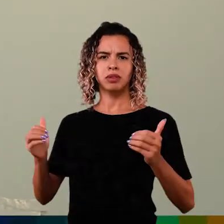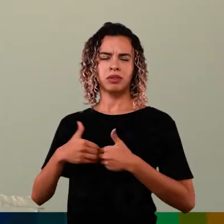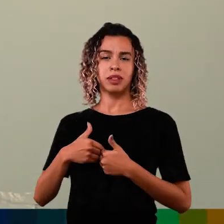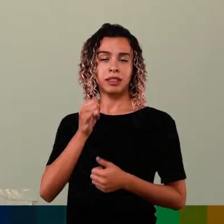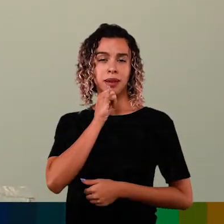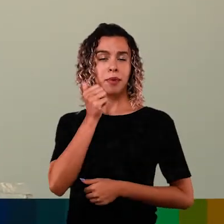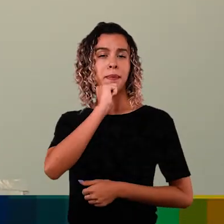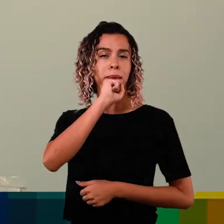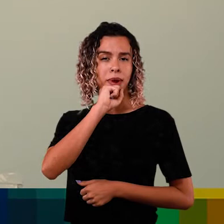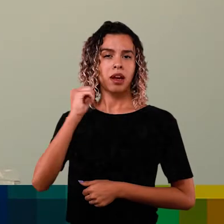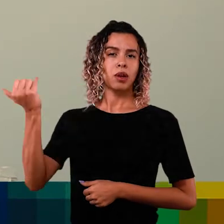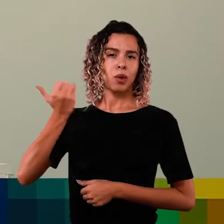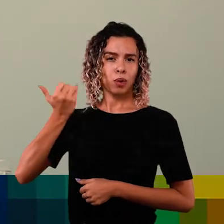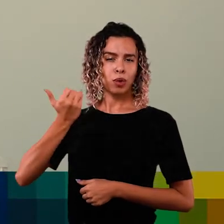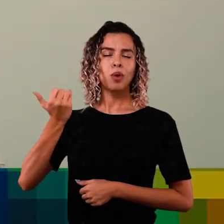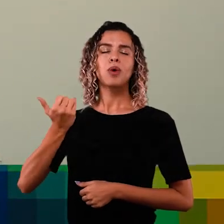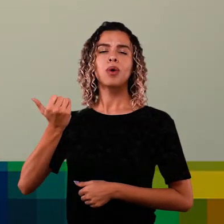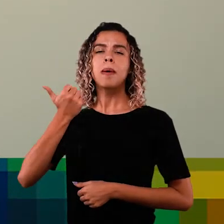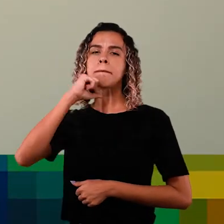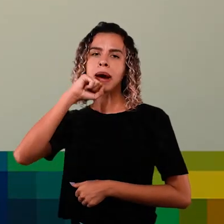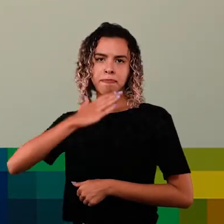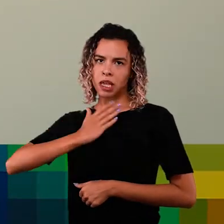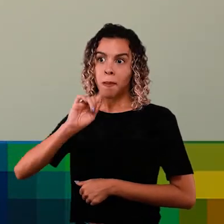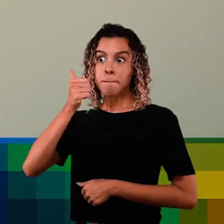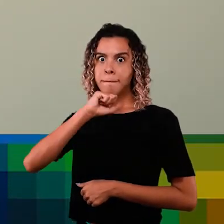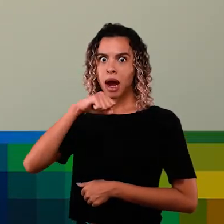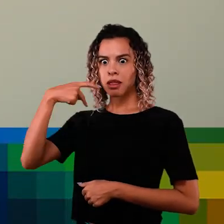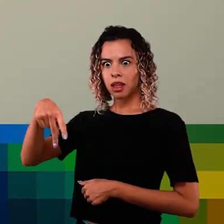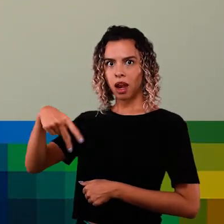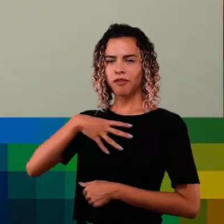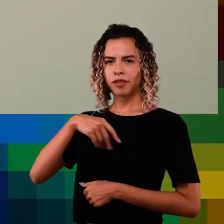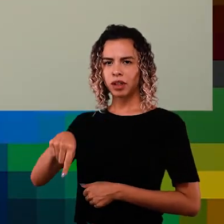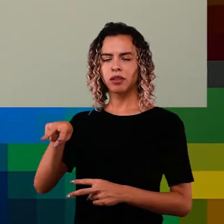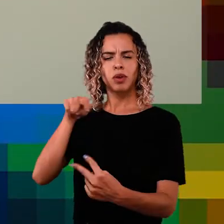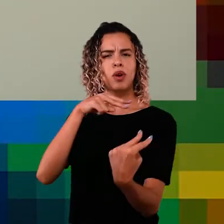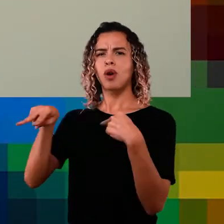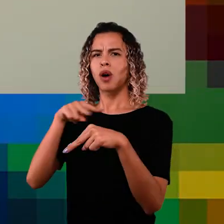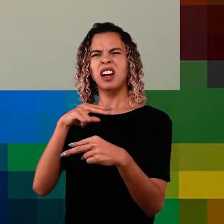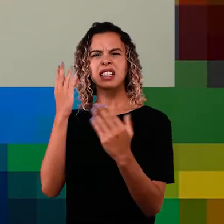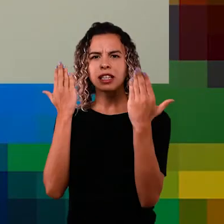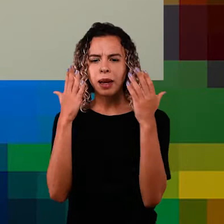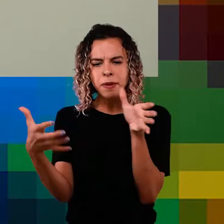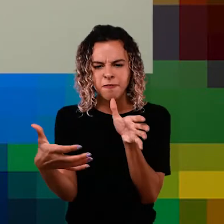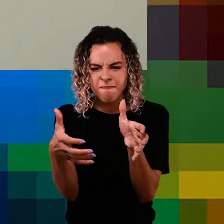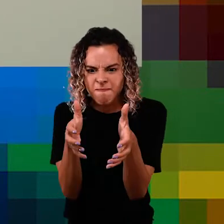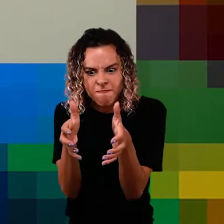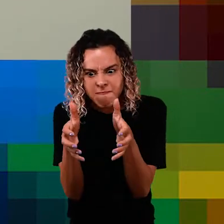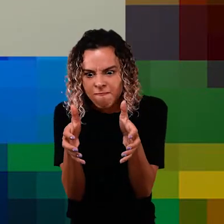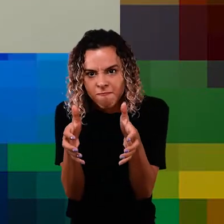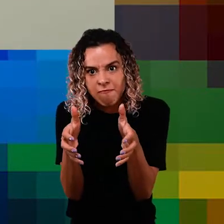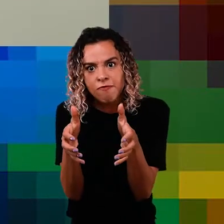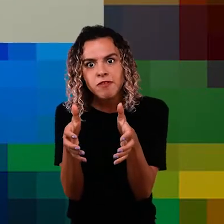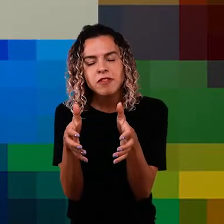por exemplo, eu escutei um relato de uma mãe que foi numa terapia e a criança não olhava nos olhos, a terapeuta segurava